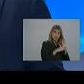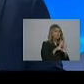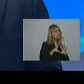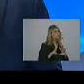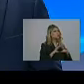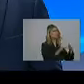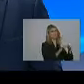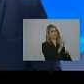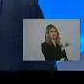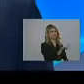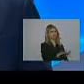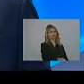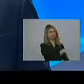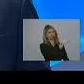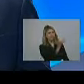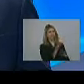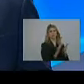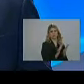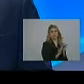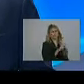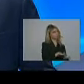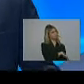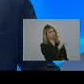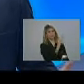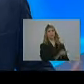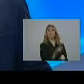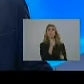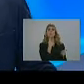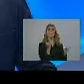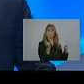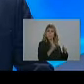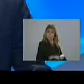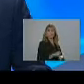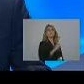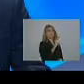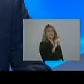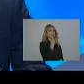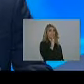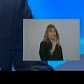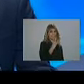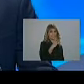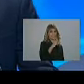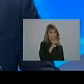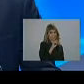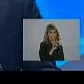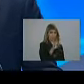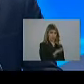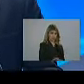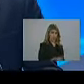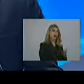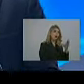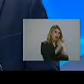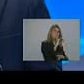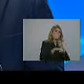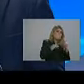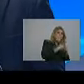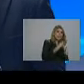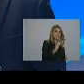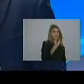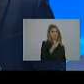todas as crianças em horário integral. É possível, claro. Quem fez 305 escolas em 8 anos pode fazer outras 314